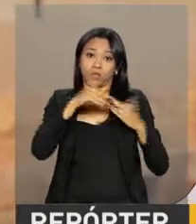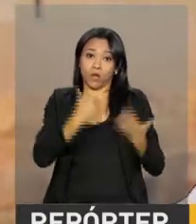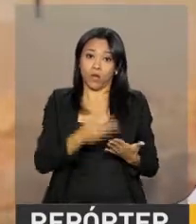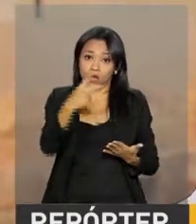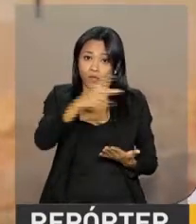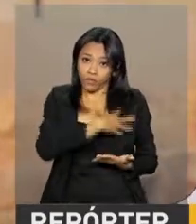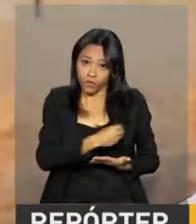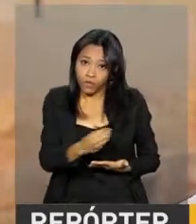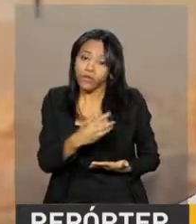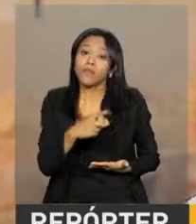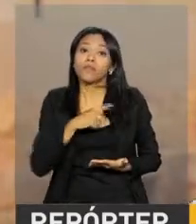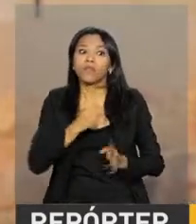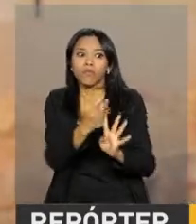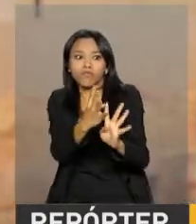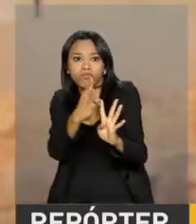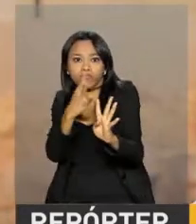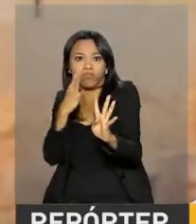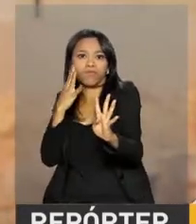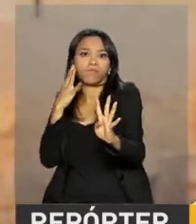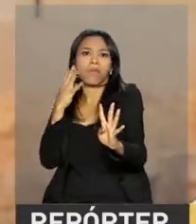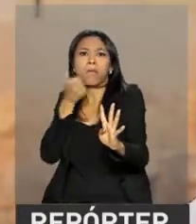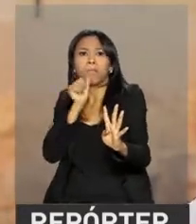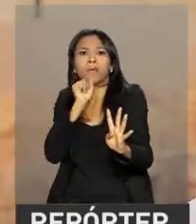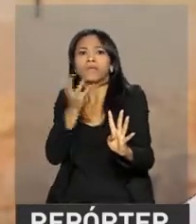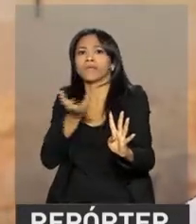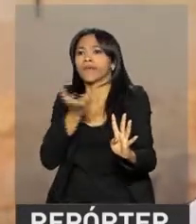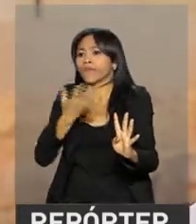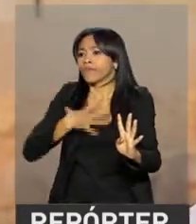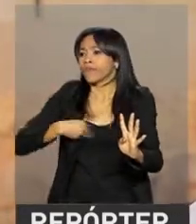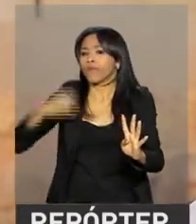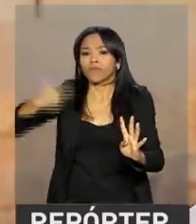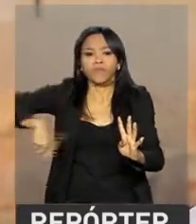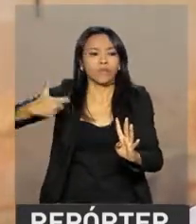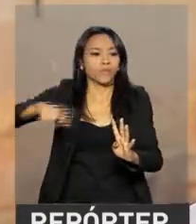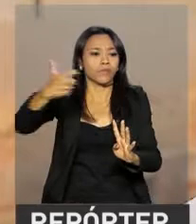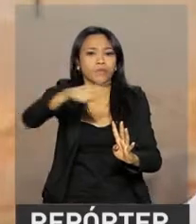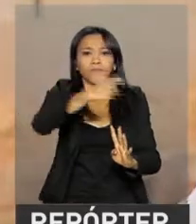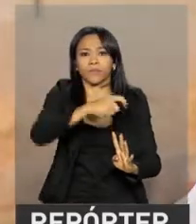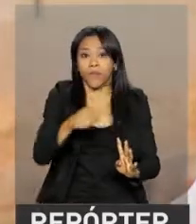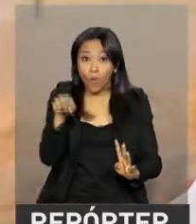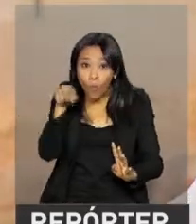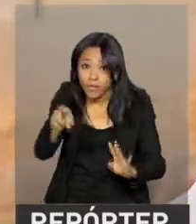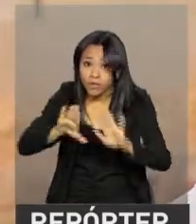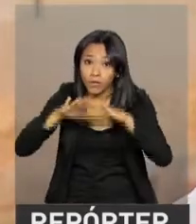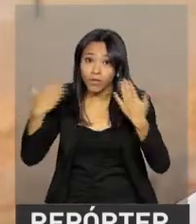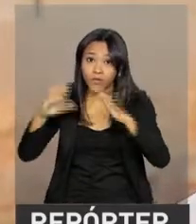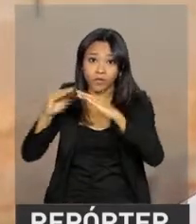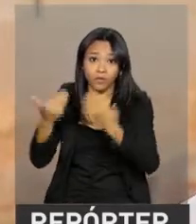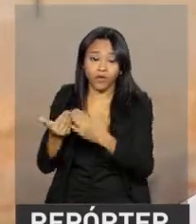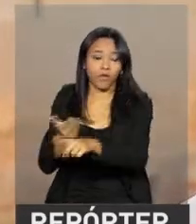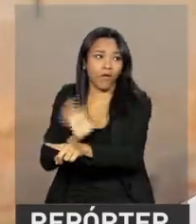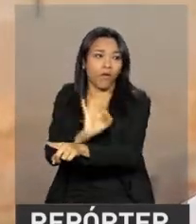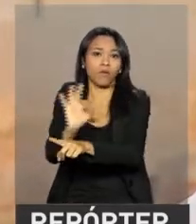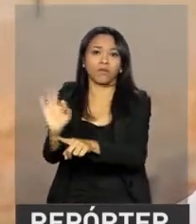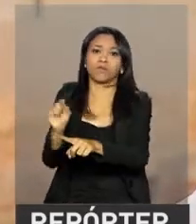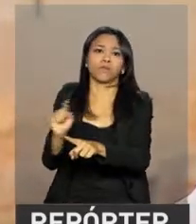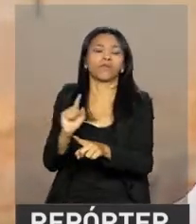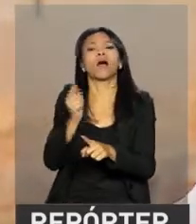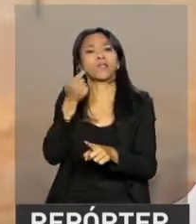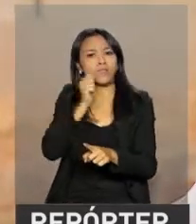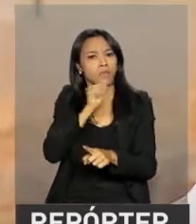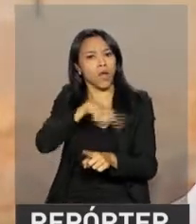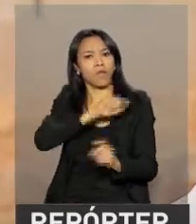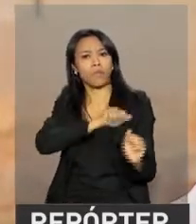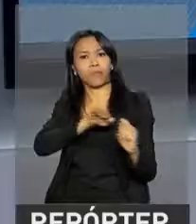fila gigantesca la de mãe querendo colocar seus filhos né com a abertura dessa escola aqui mas opte pela paraíso atender todas essas